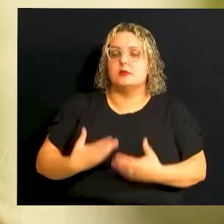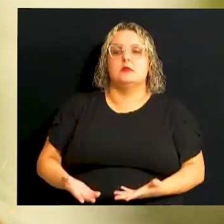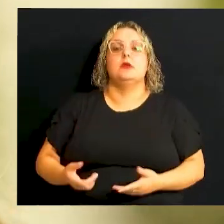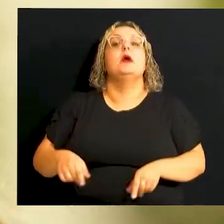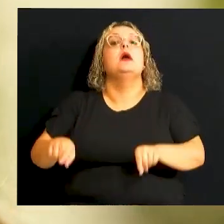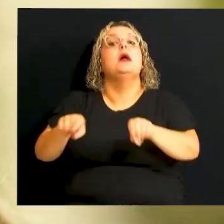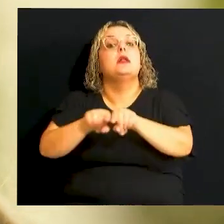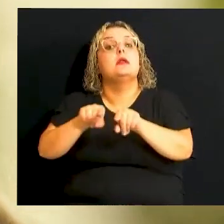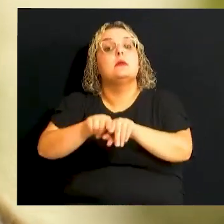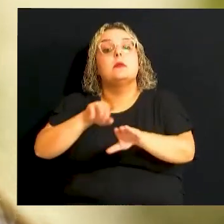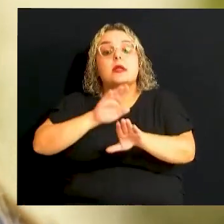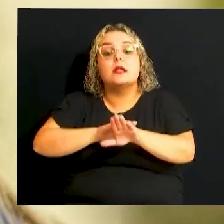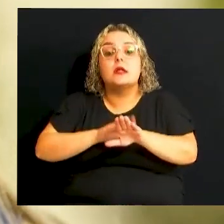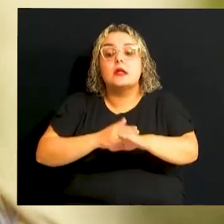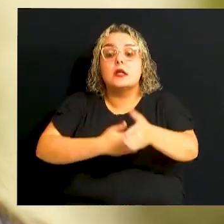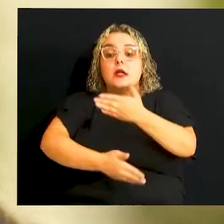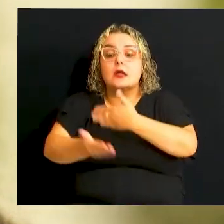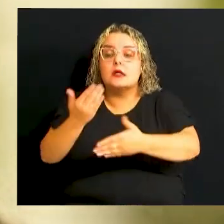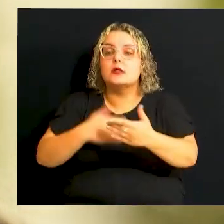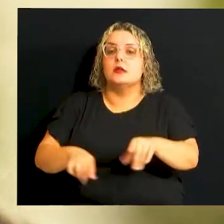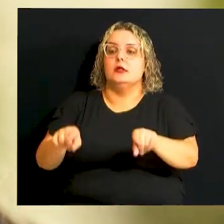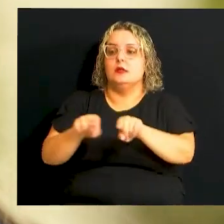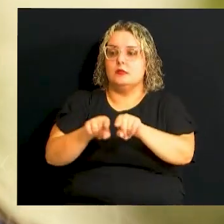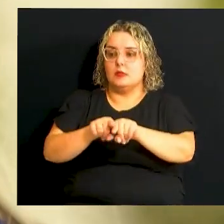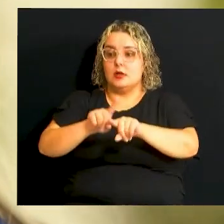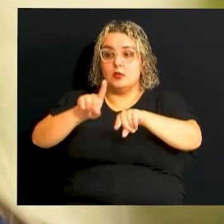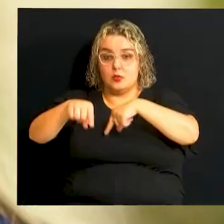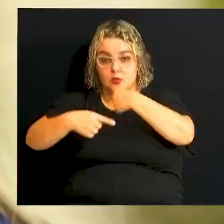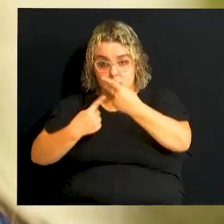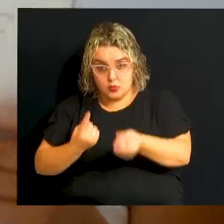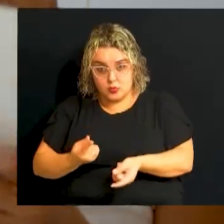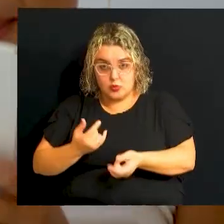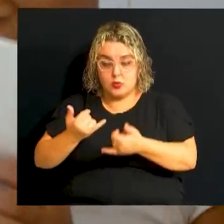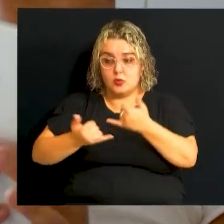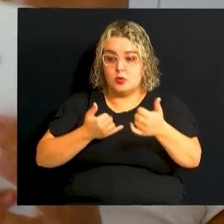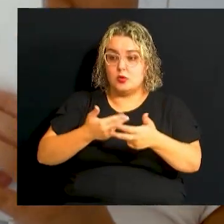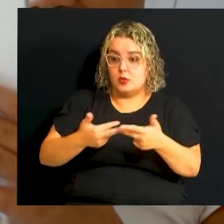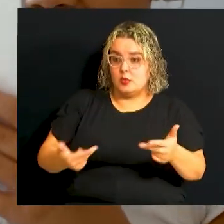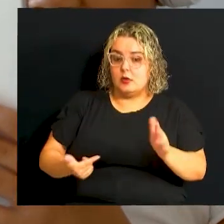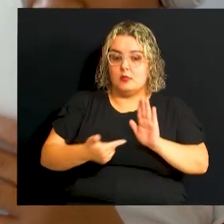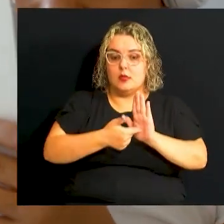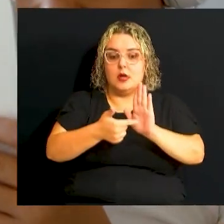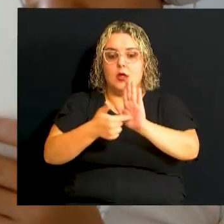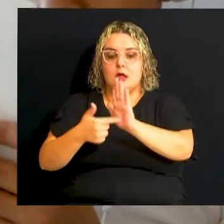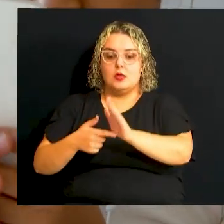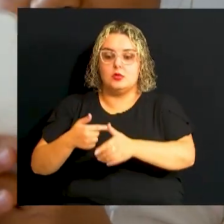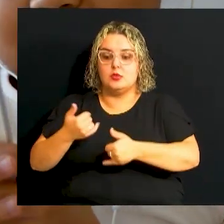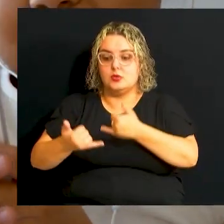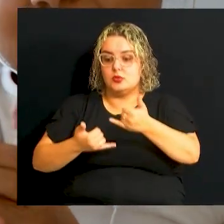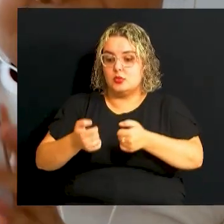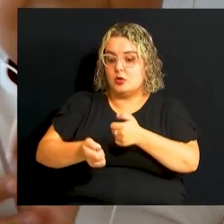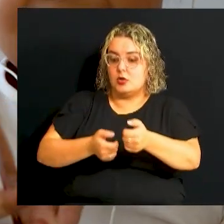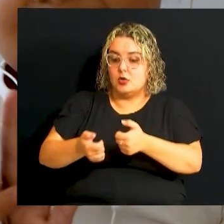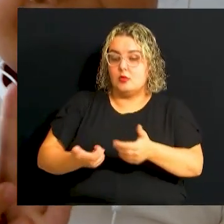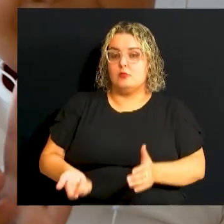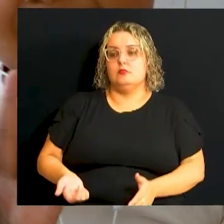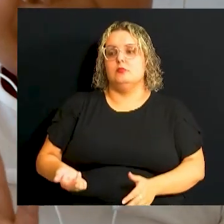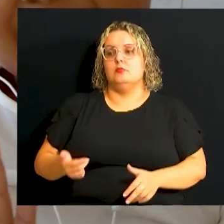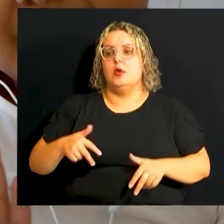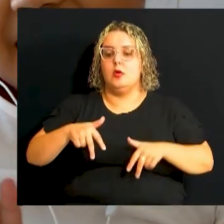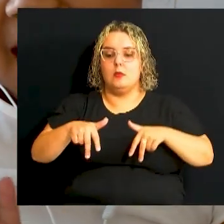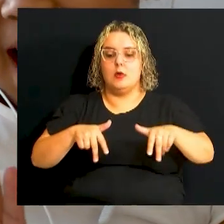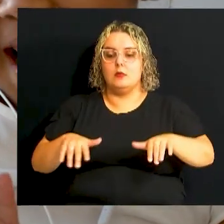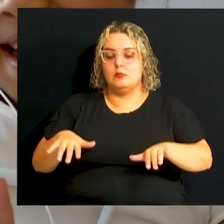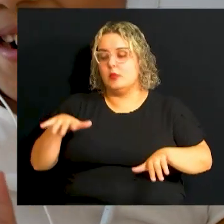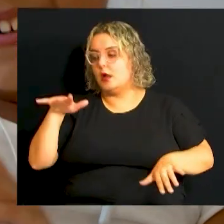a informação, ela também está em atividade. Também temos outros jogos. Aparece lá no videogame uma